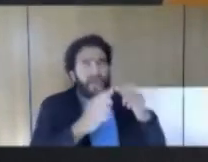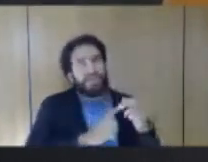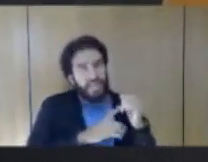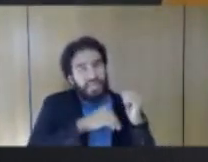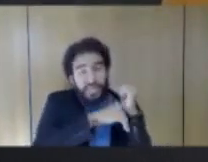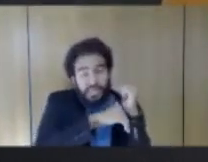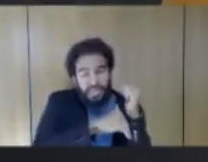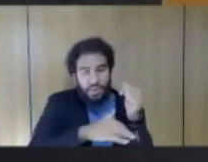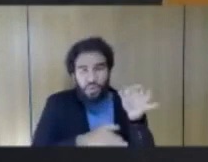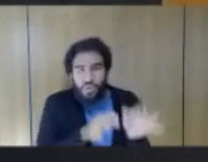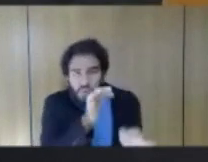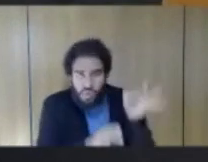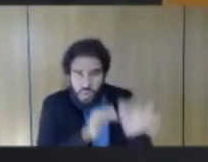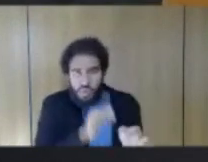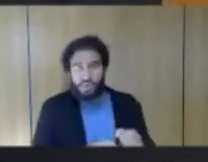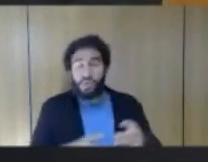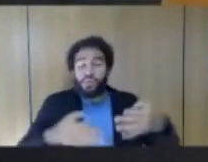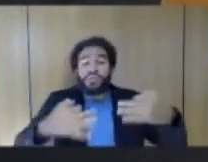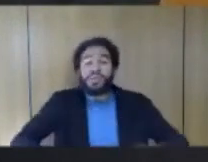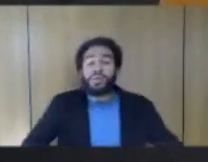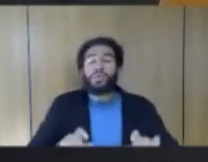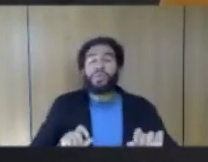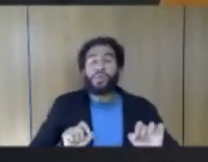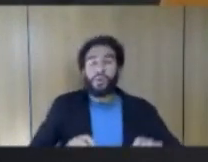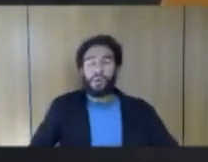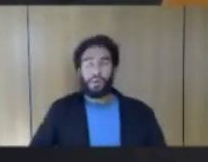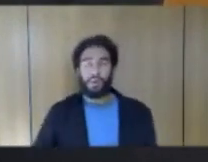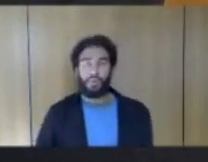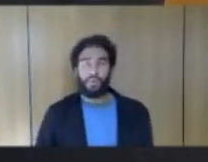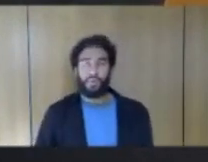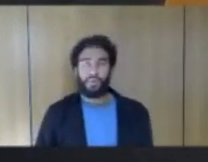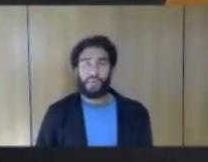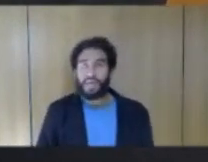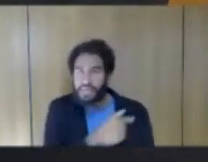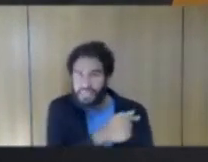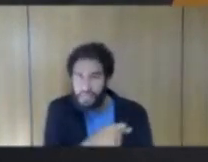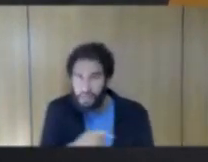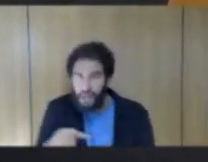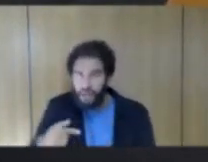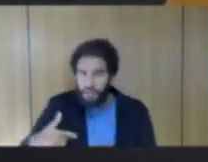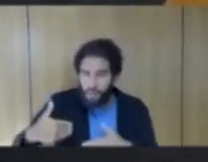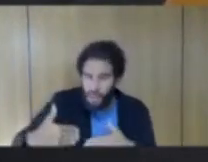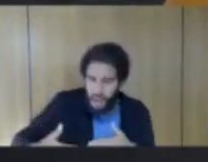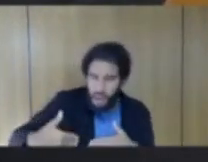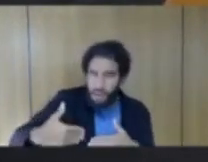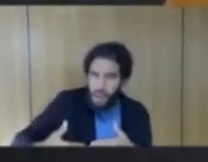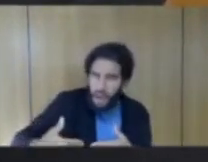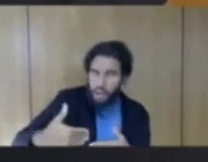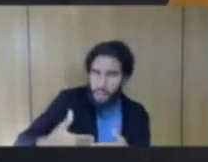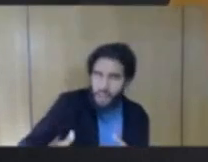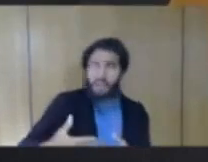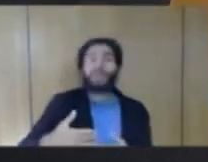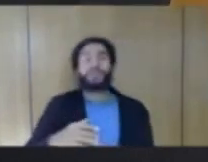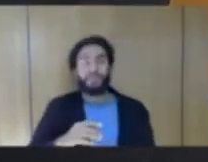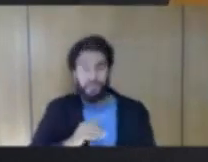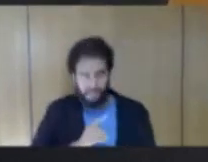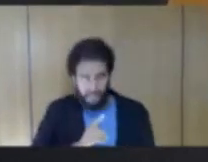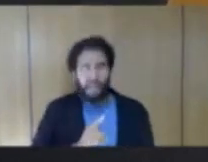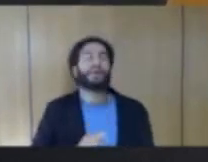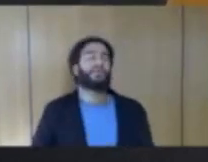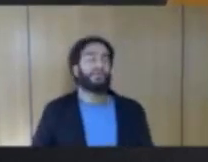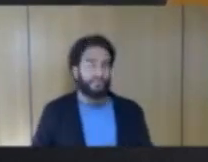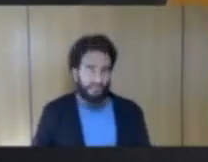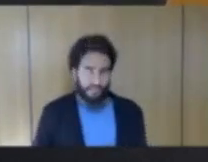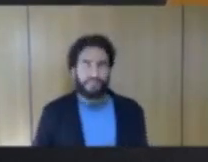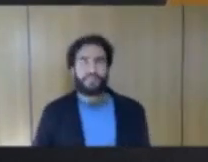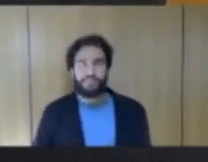Justiça o certo é que nas próximas semanas provavelmente Haverá novas